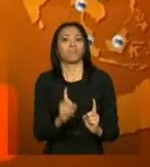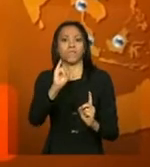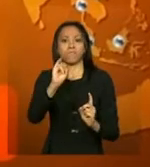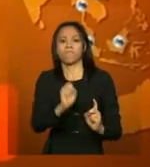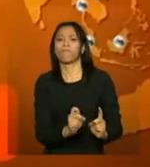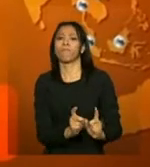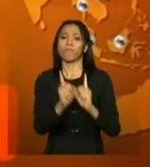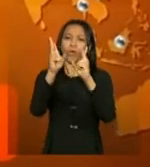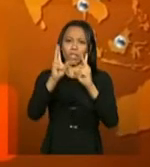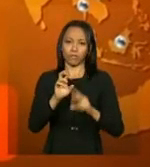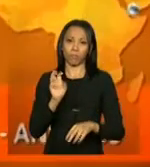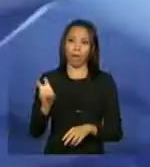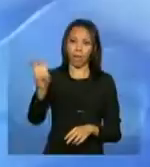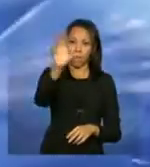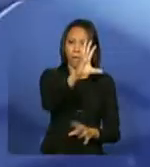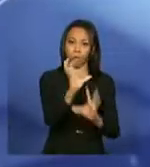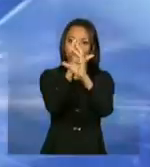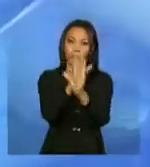os 5 continentes.